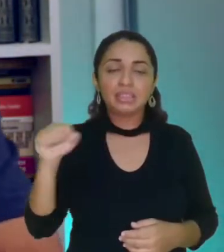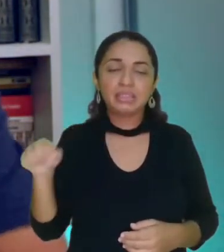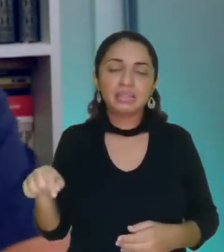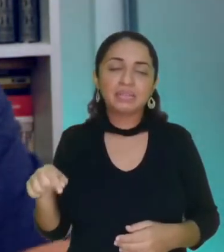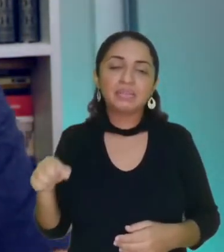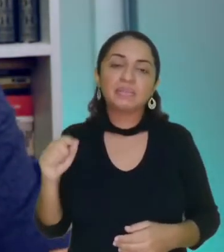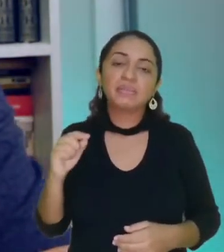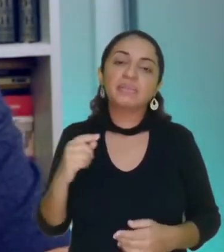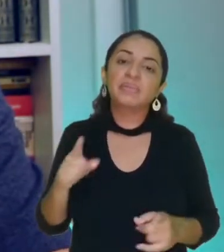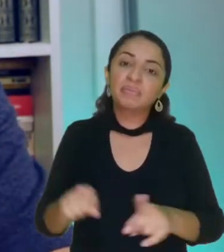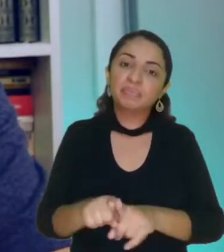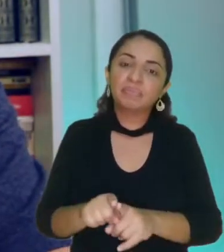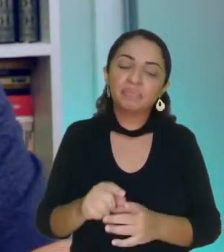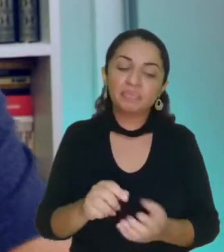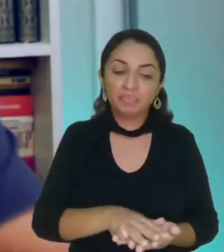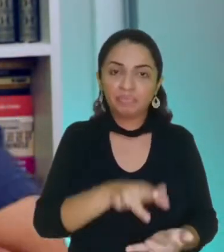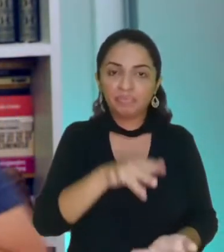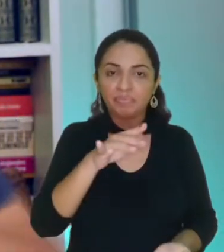1909. Veio aqui também